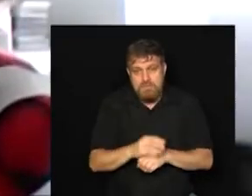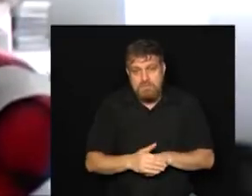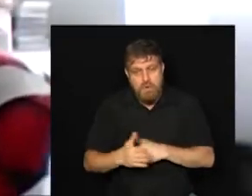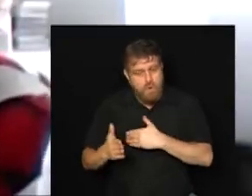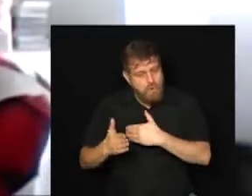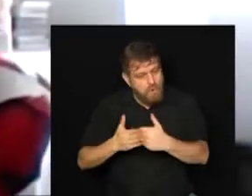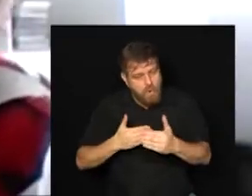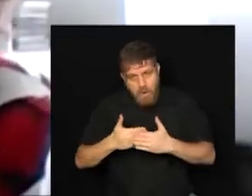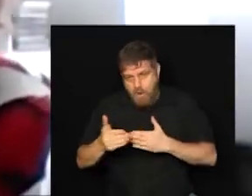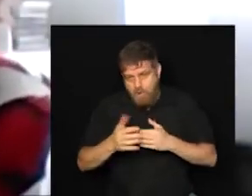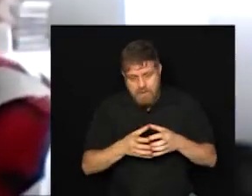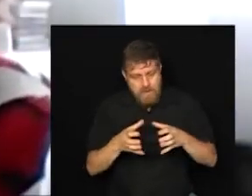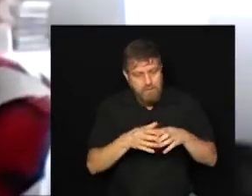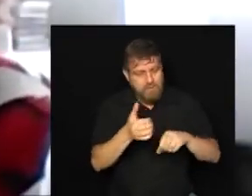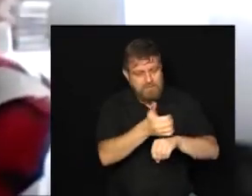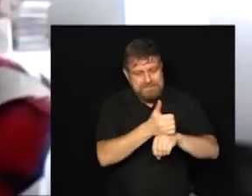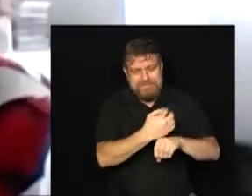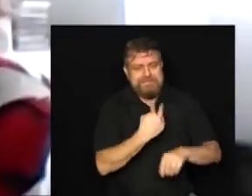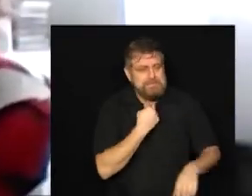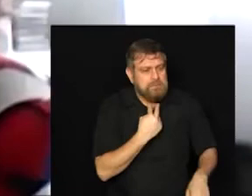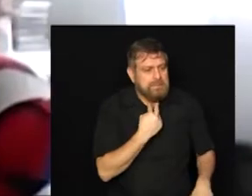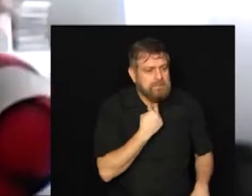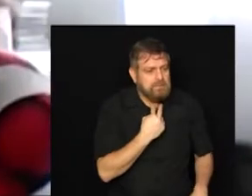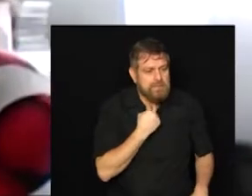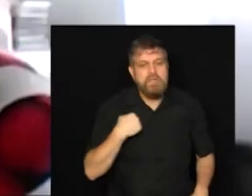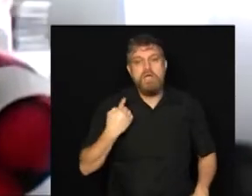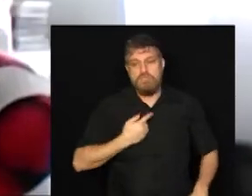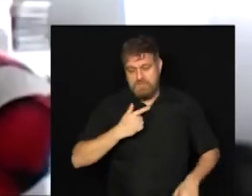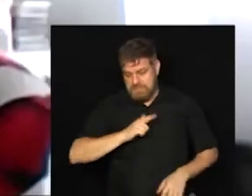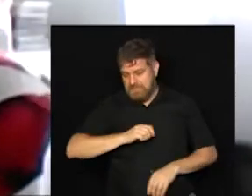que seja, mesmo a equipe ocupada, nós temos